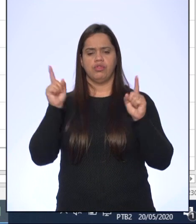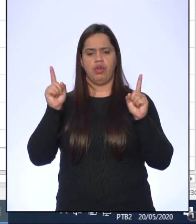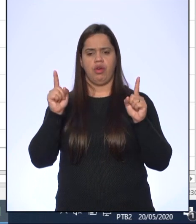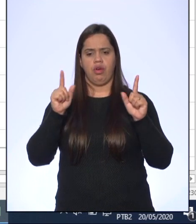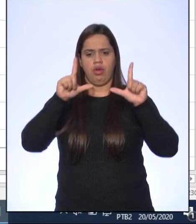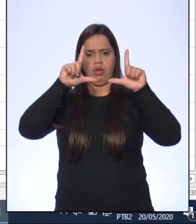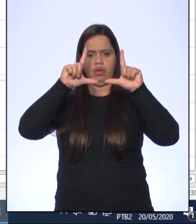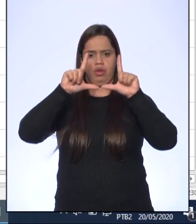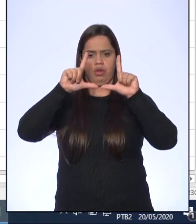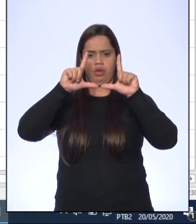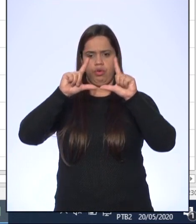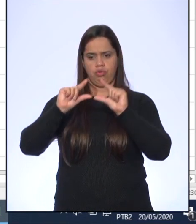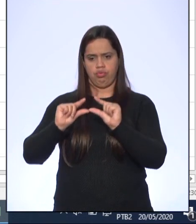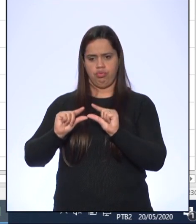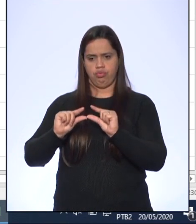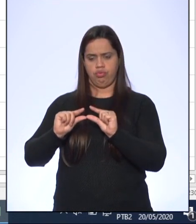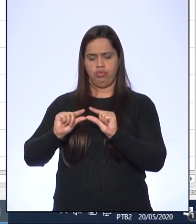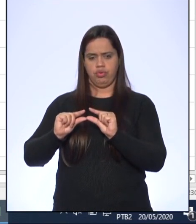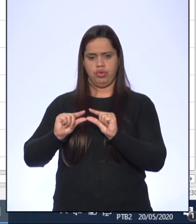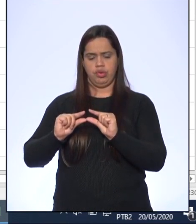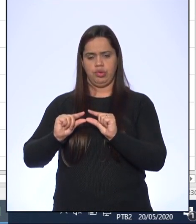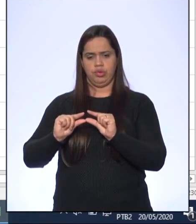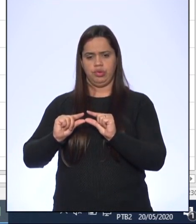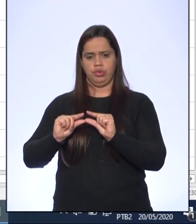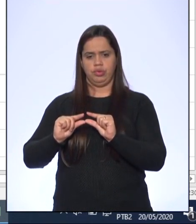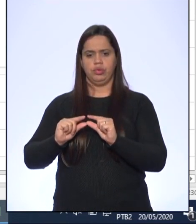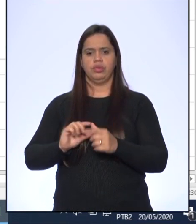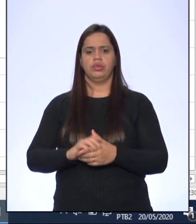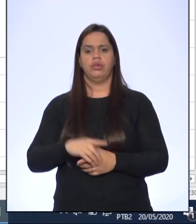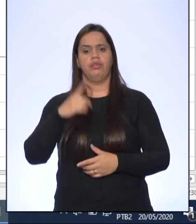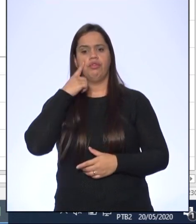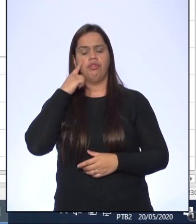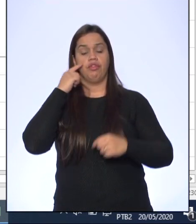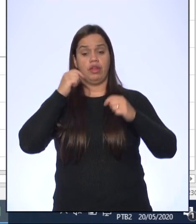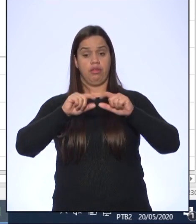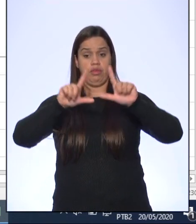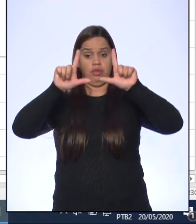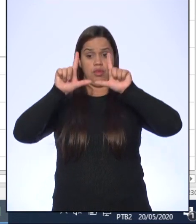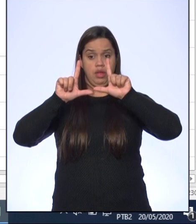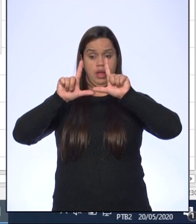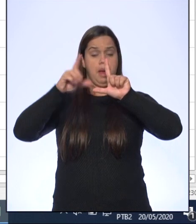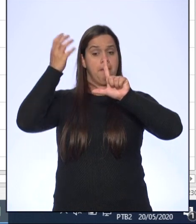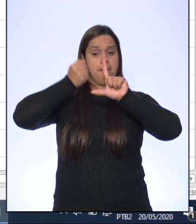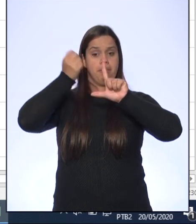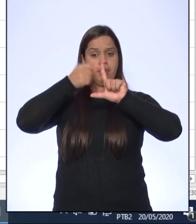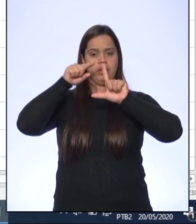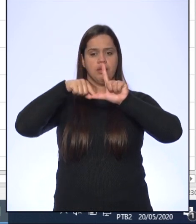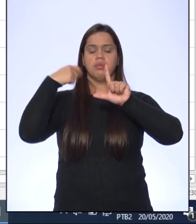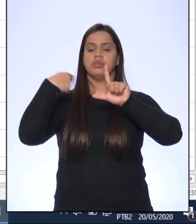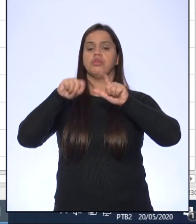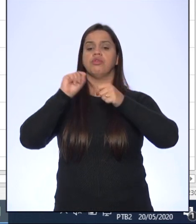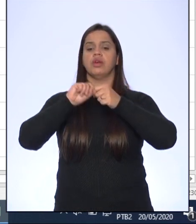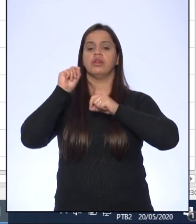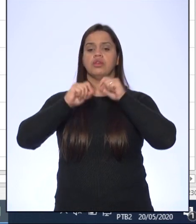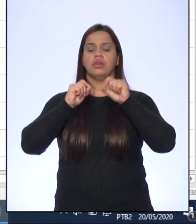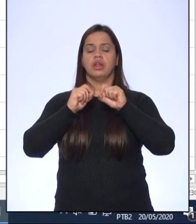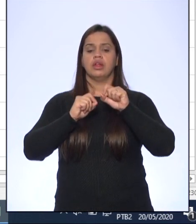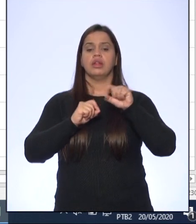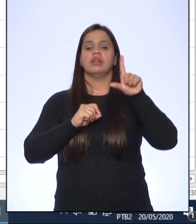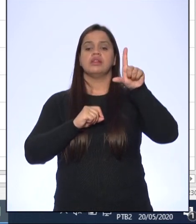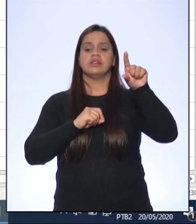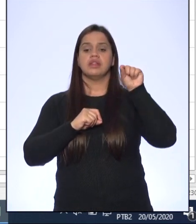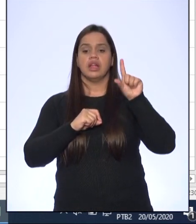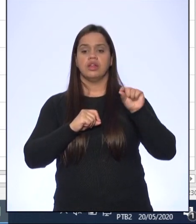ó, o branco para vocês verem, tá bom? Ó, tá em branco aqui, ó. O que eu tenho que fazer? Eu tenho que selecionar